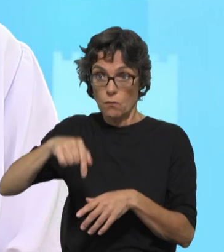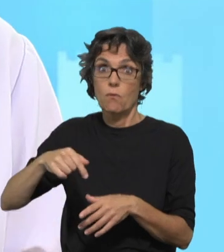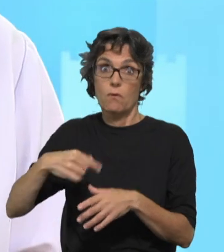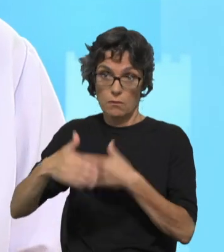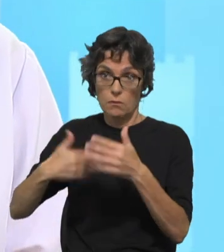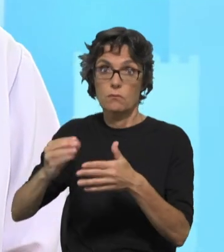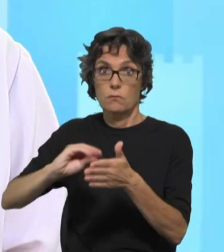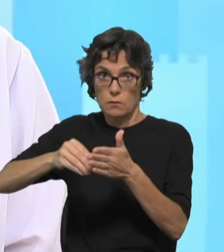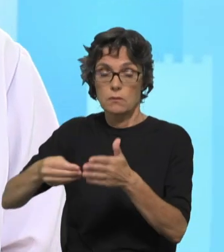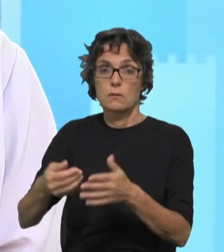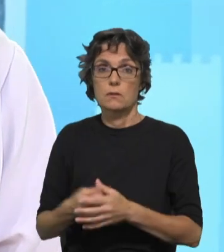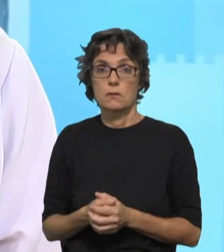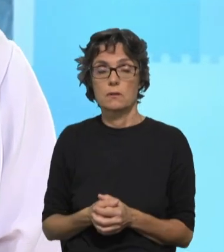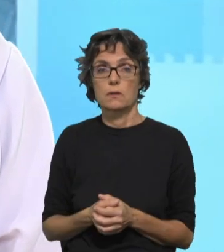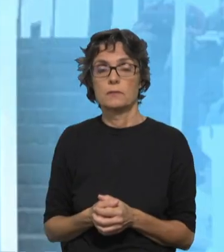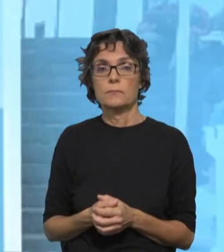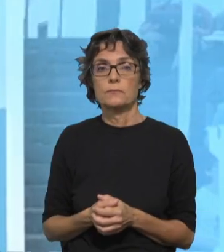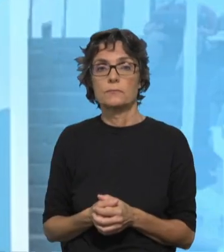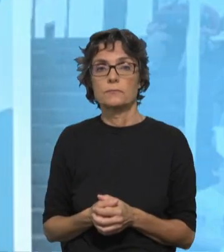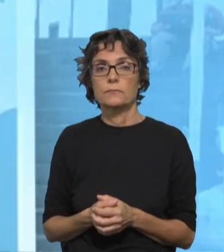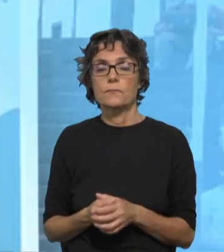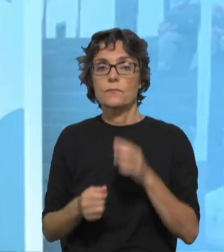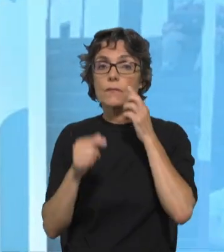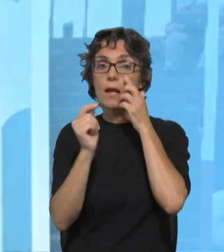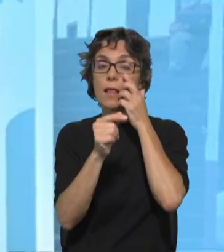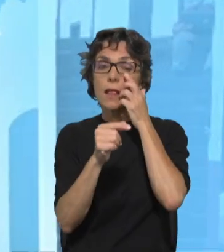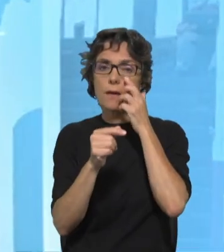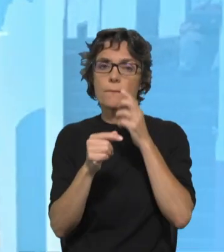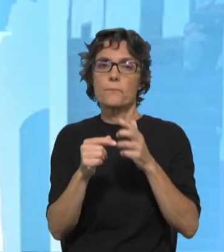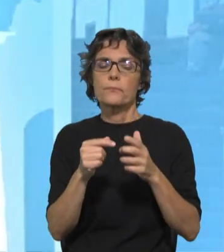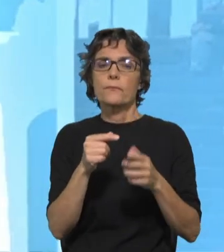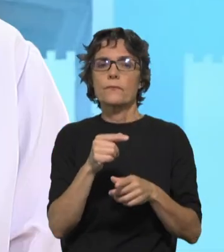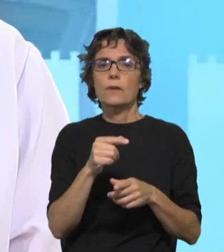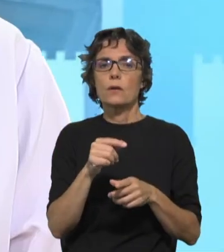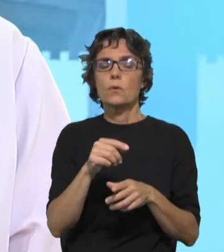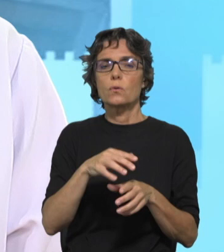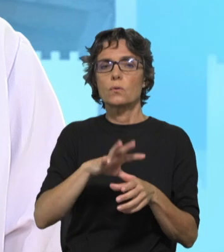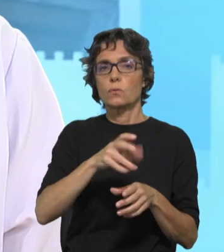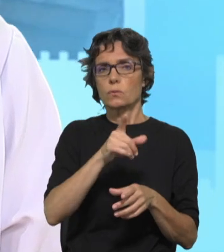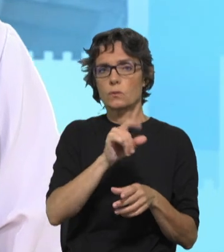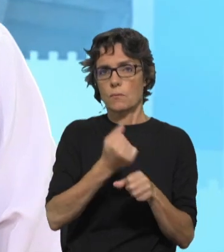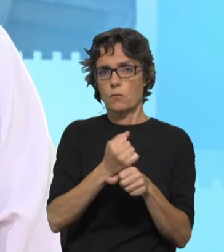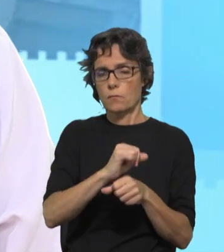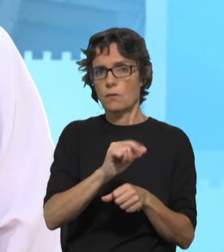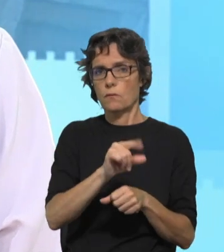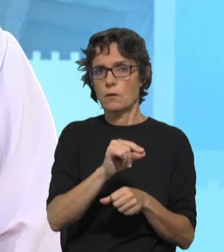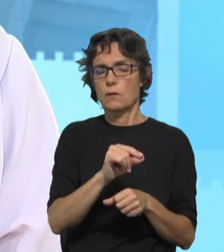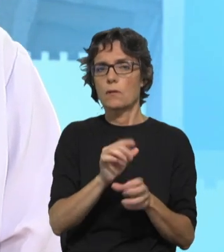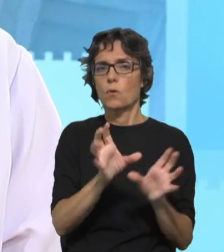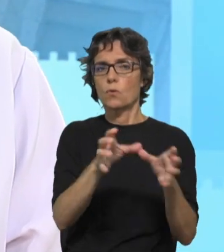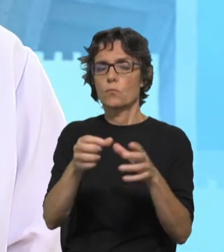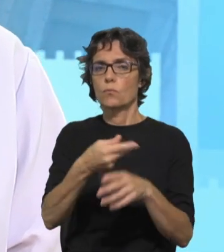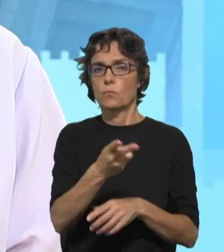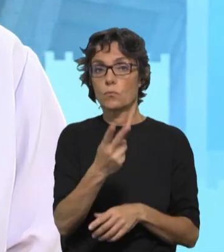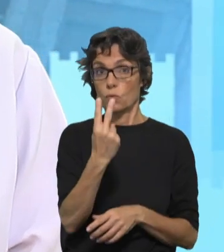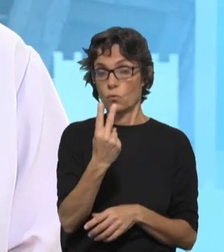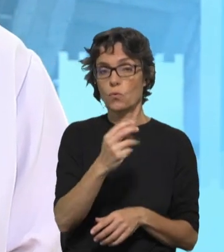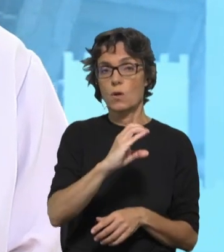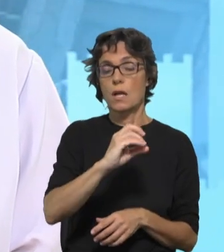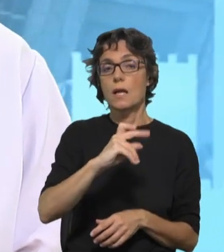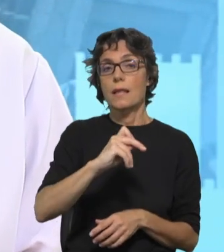porque e o grupo da Albânia continua e vem à jornada? Sim, virão 2 grupos da Albânia, um a nível nacional,